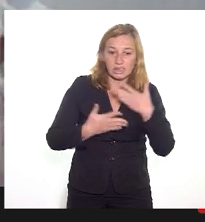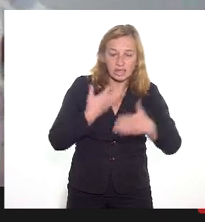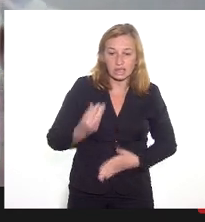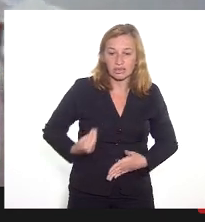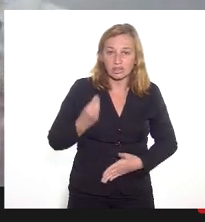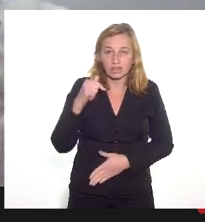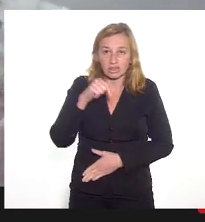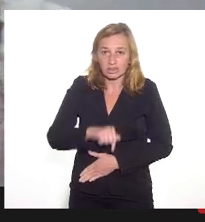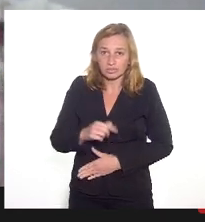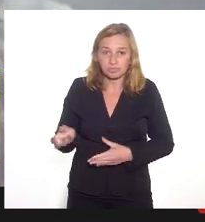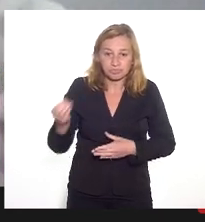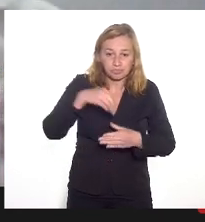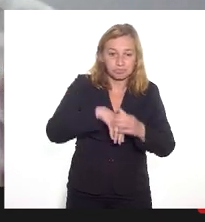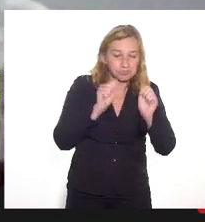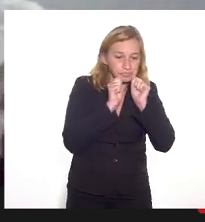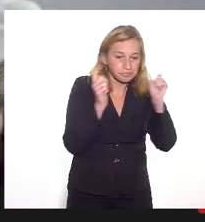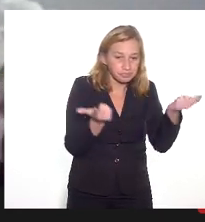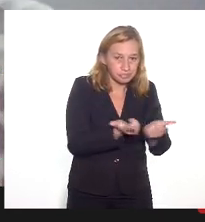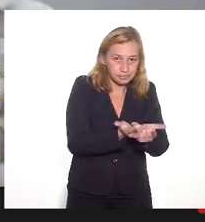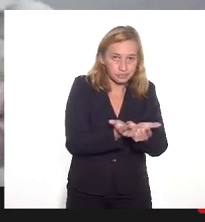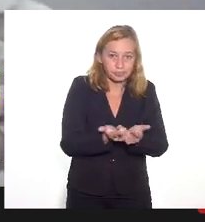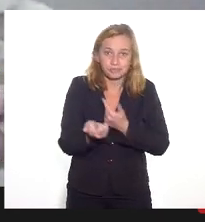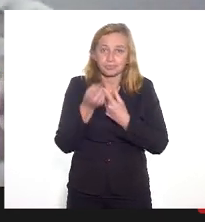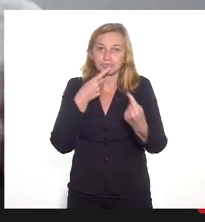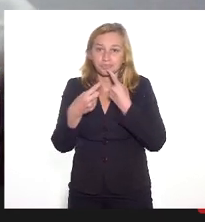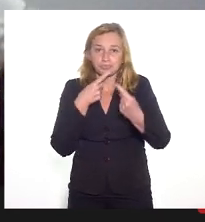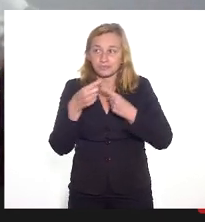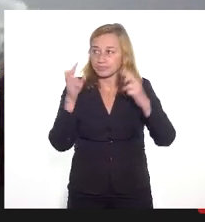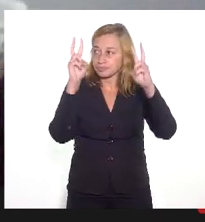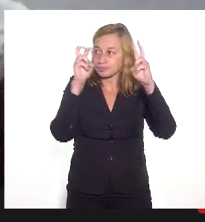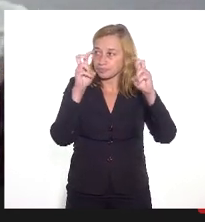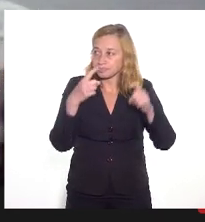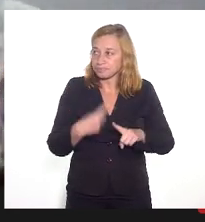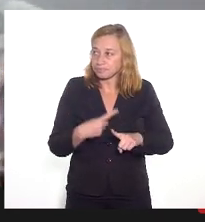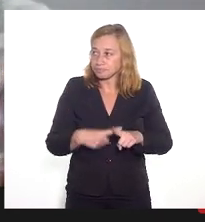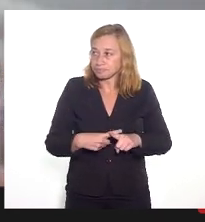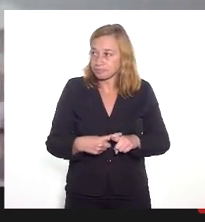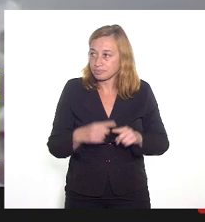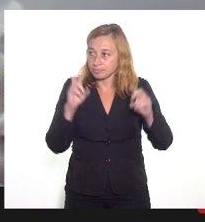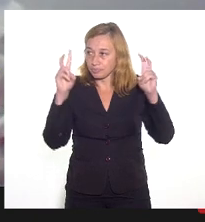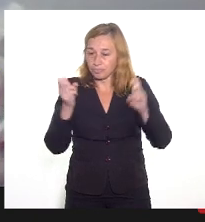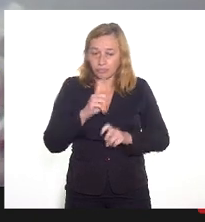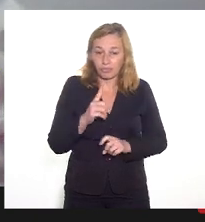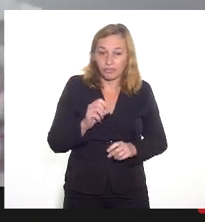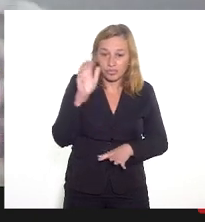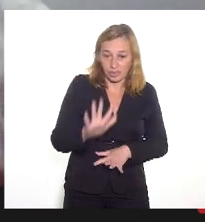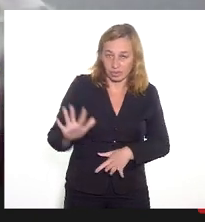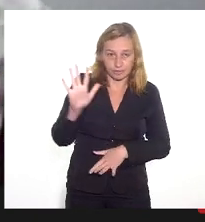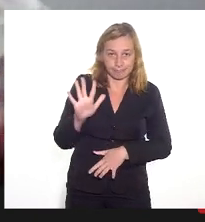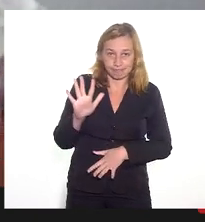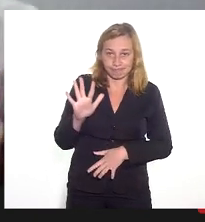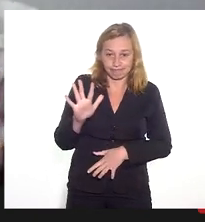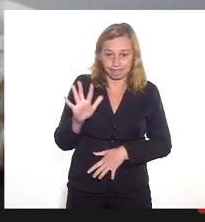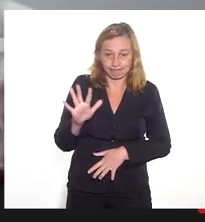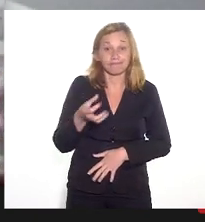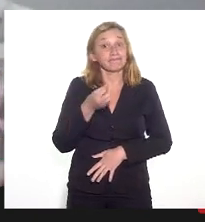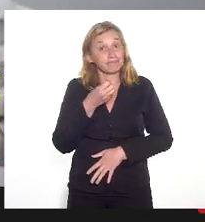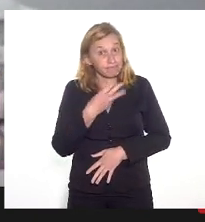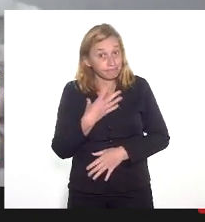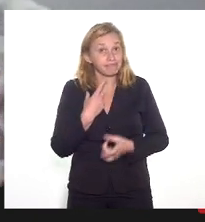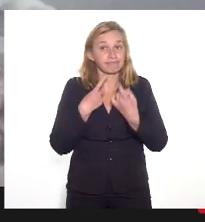aqui dentro da Alerge para discutir esse assunto, porque a questão não é só nacional. Isso é o bom